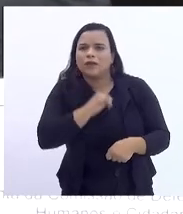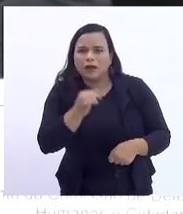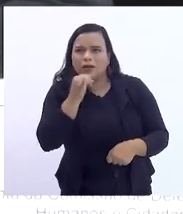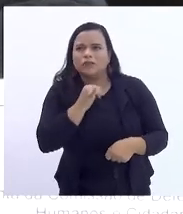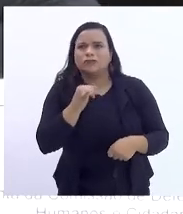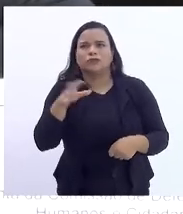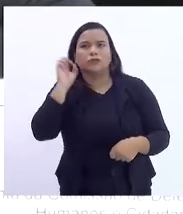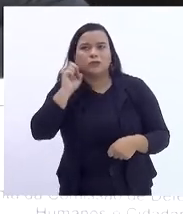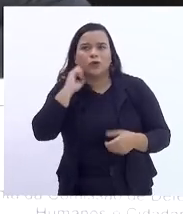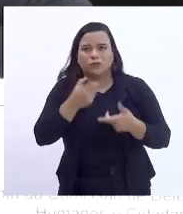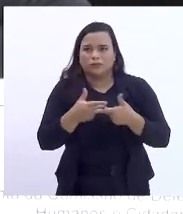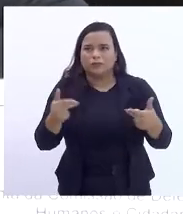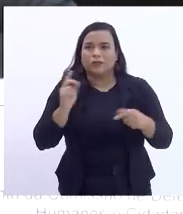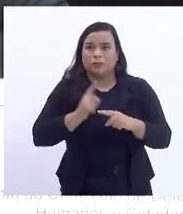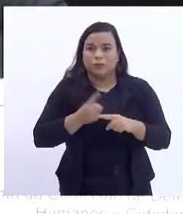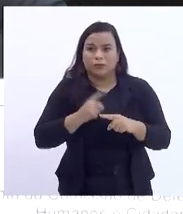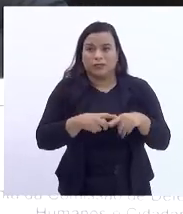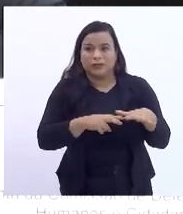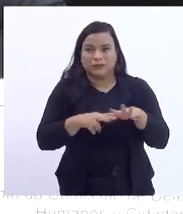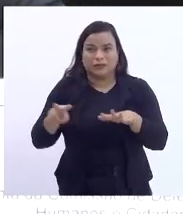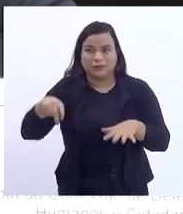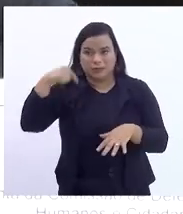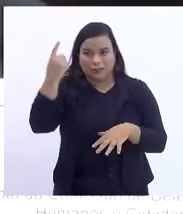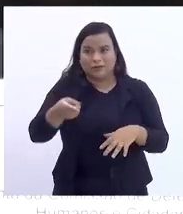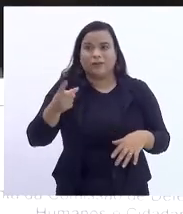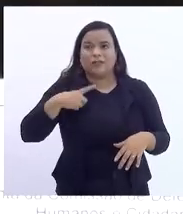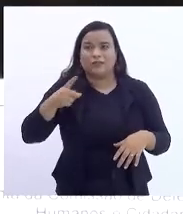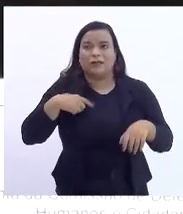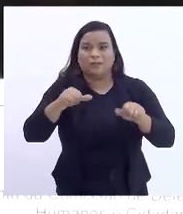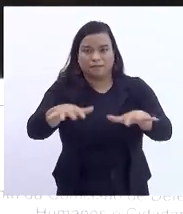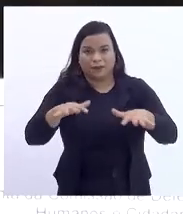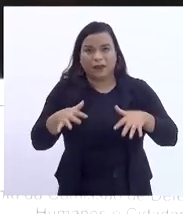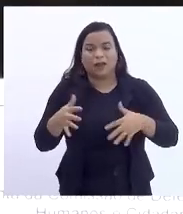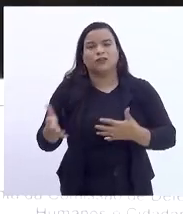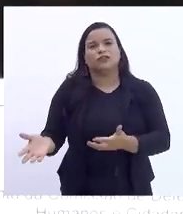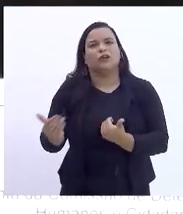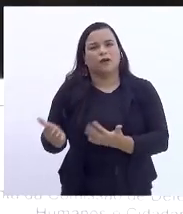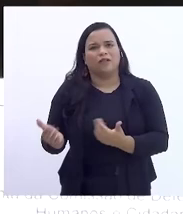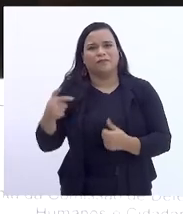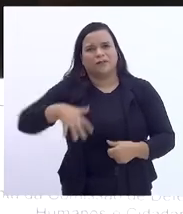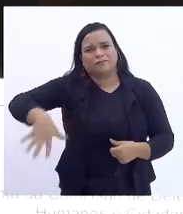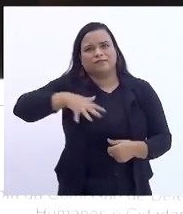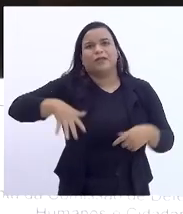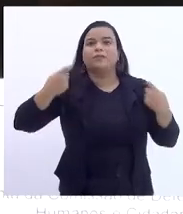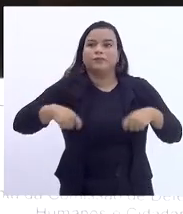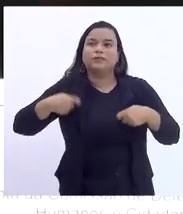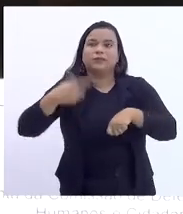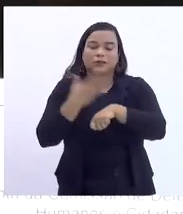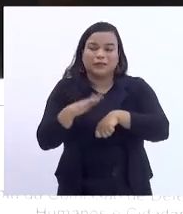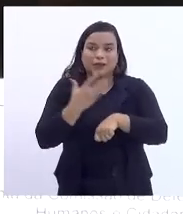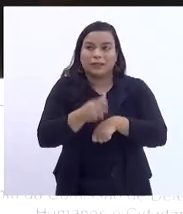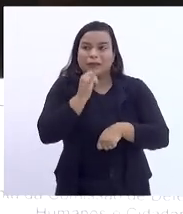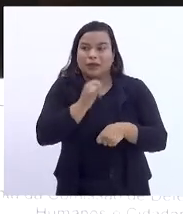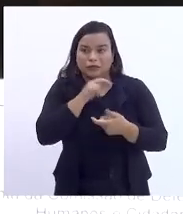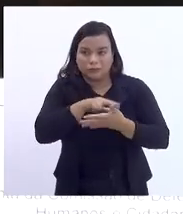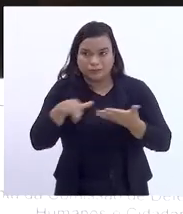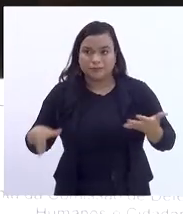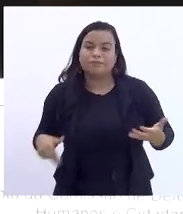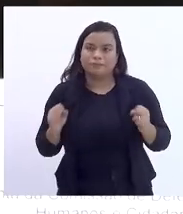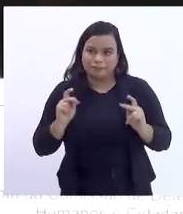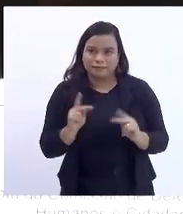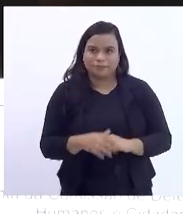até porque semana que vem teremos o Parlamento juvenil nesse espaço e eles precisam fazer essa testagem de